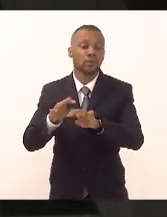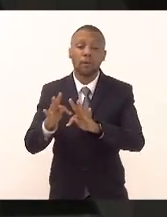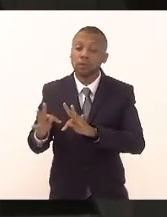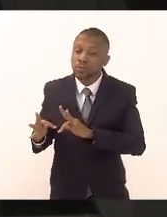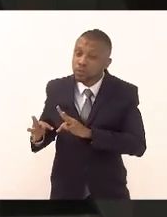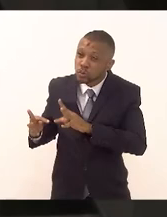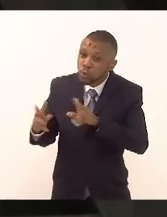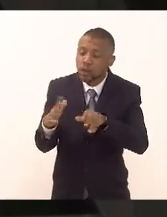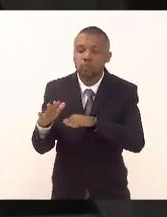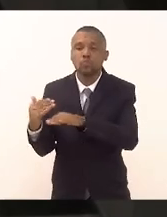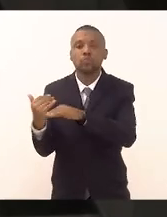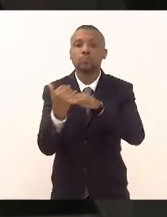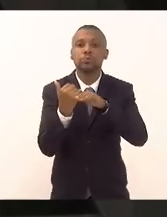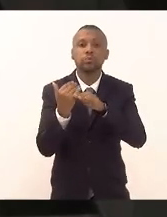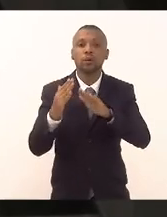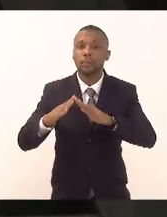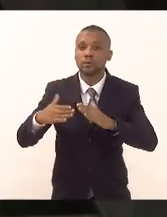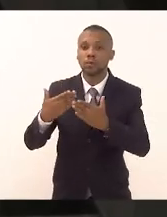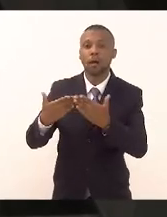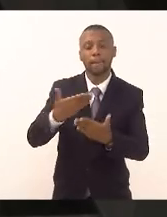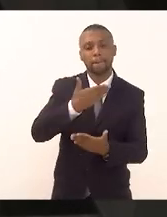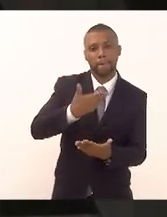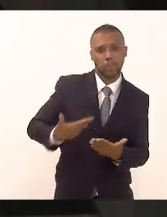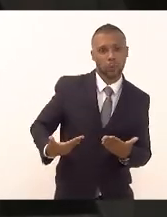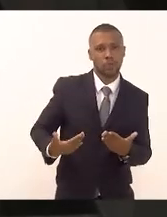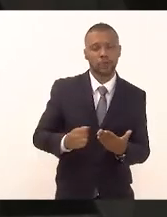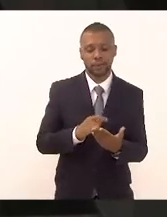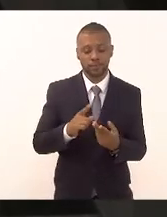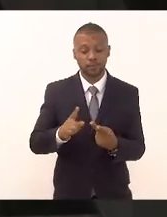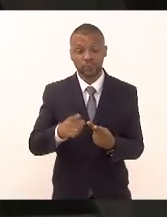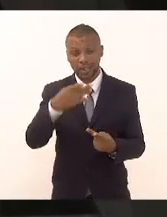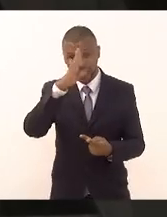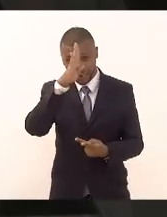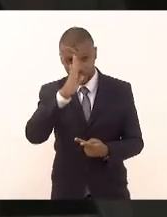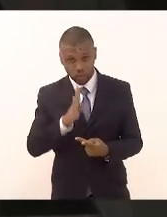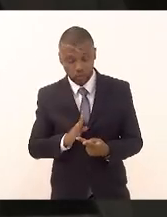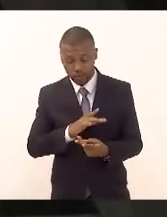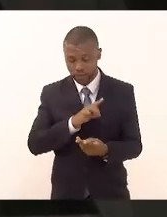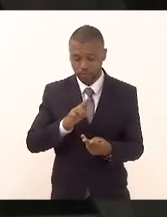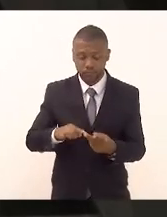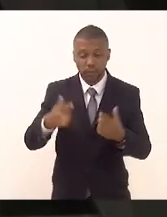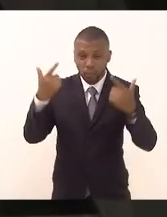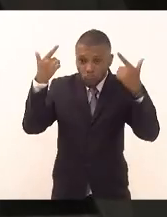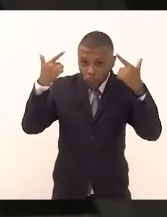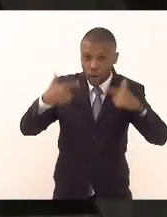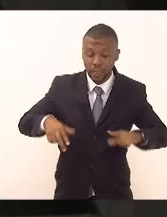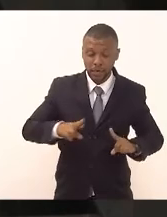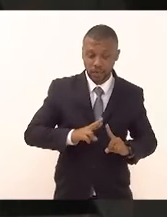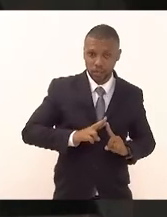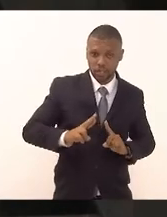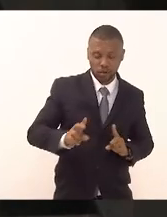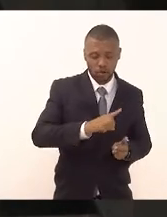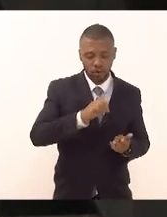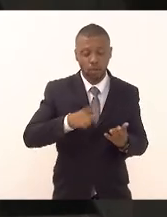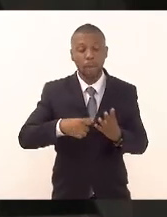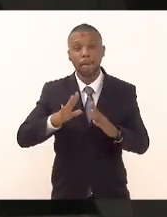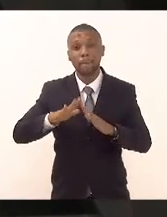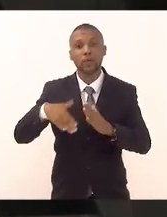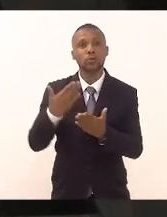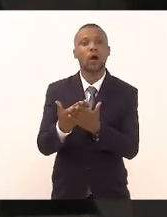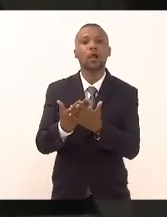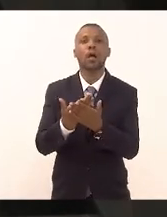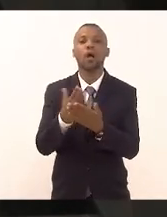todas. Uma escola pública, uma escola gratuita, uma escola laica e uma escola